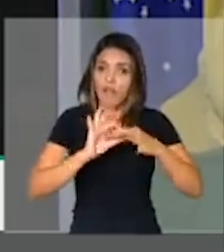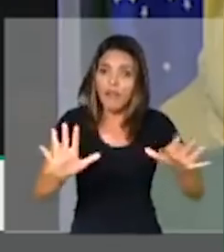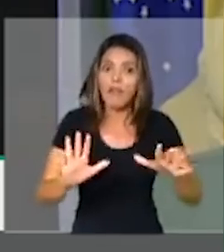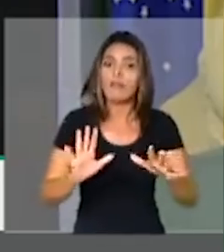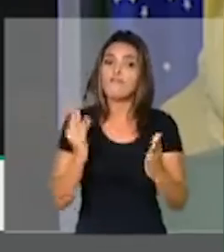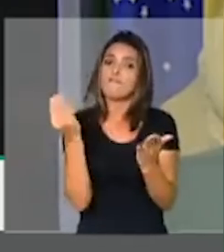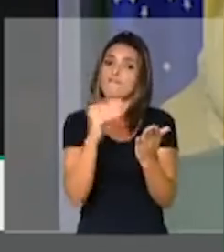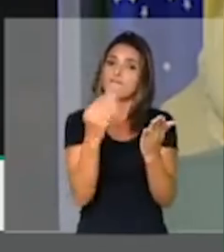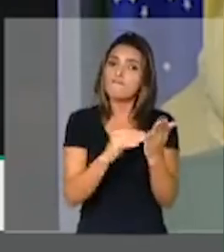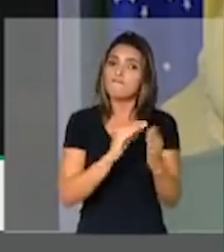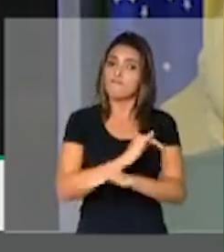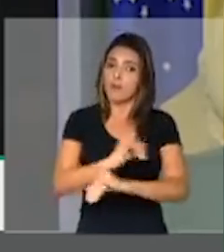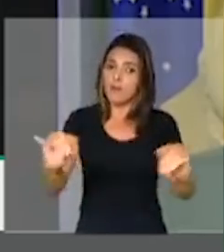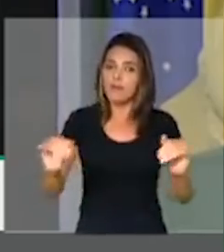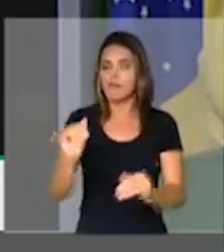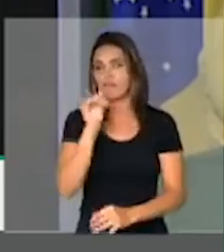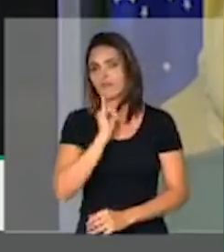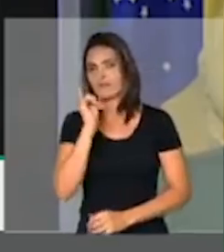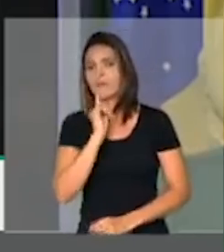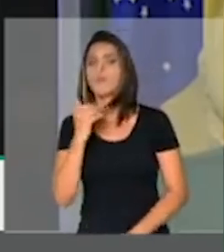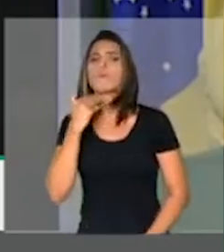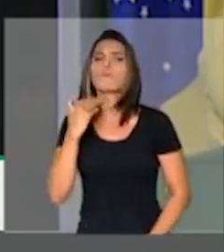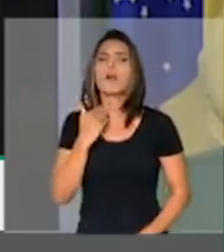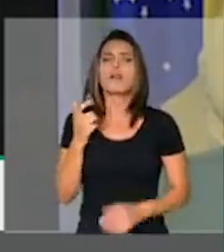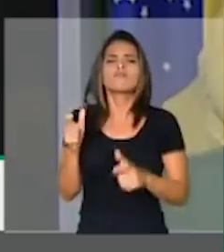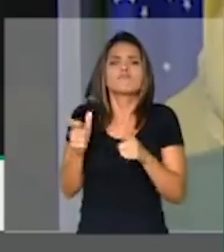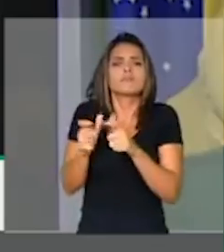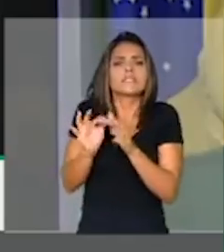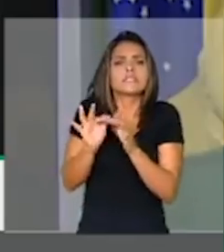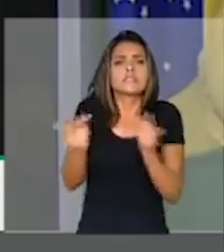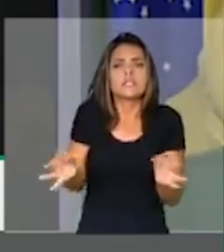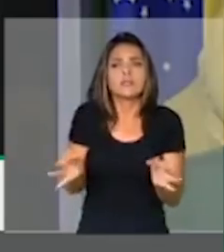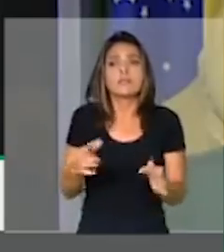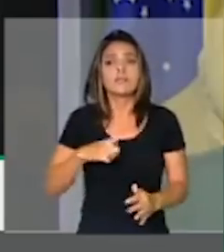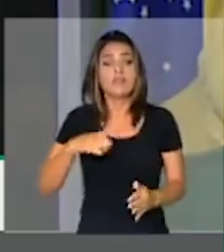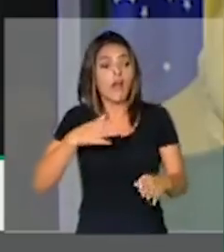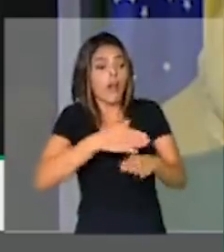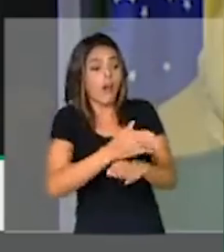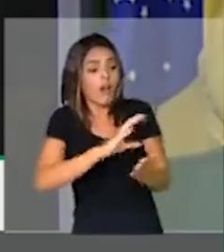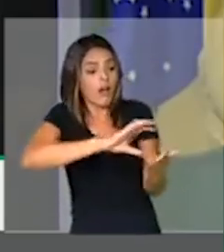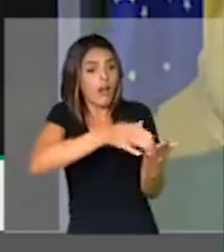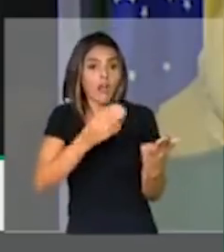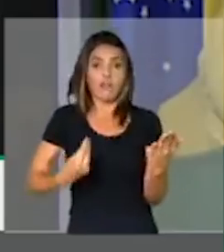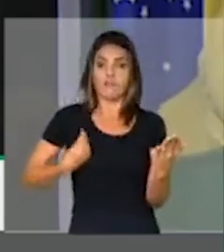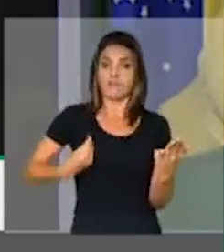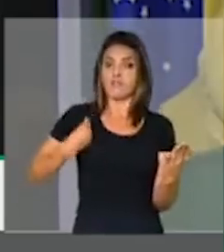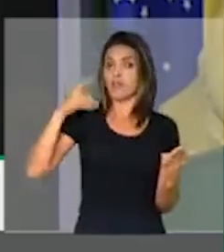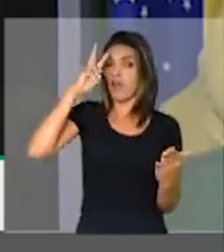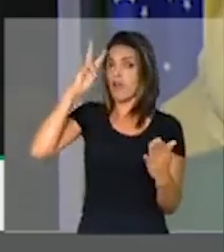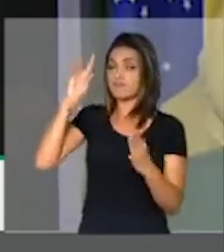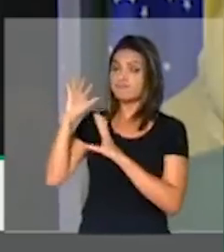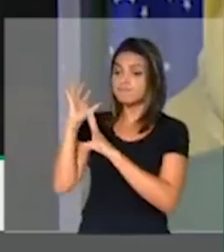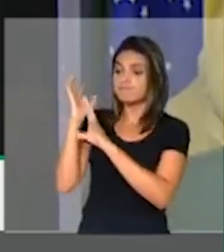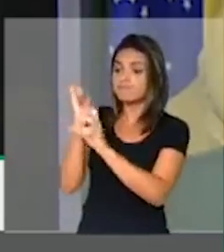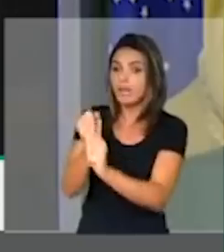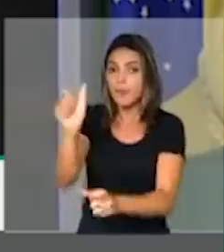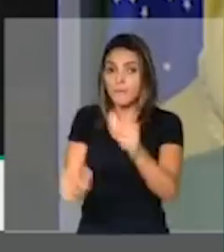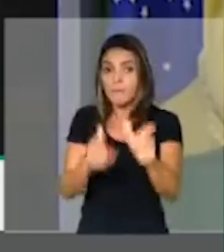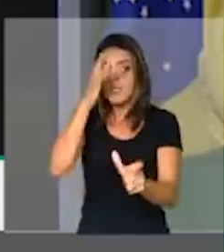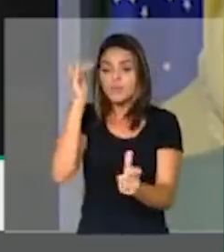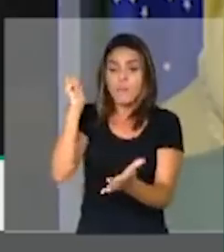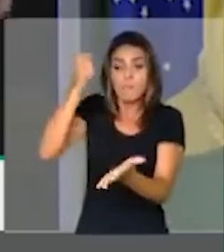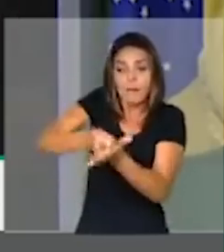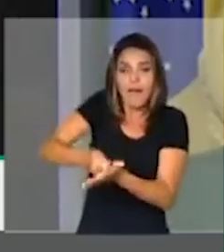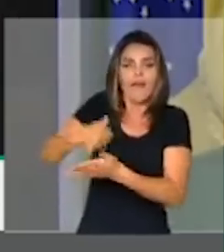que as instituições financeiras menores também tenham acesso ao score daquele que paga suas contas? Ah,